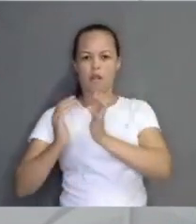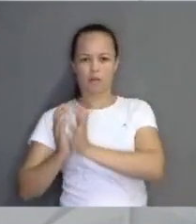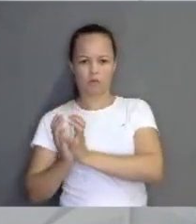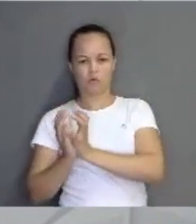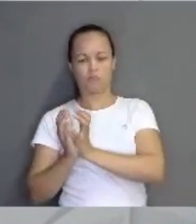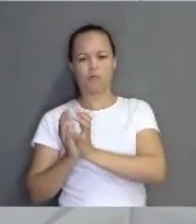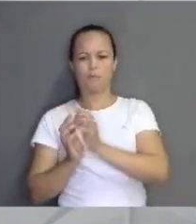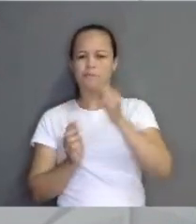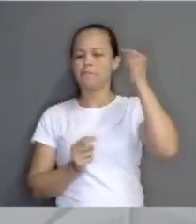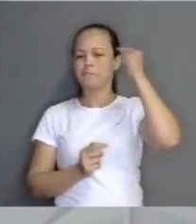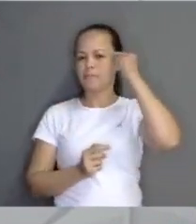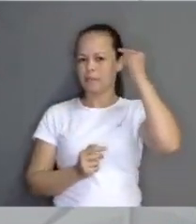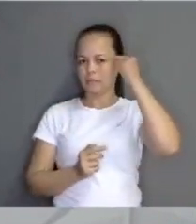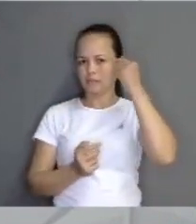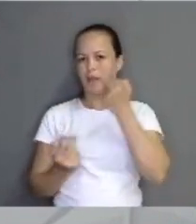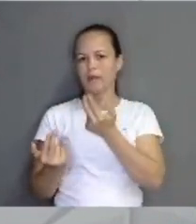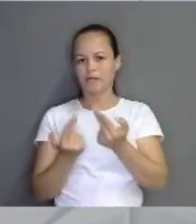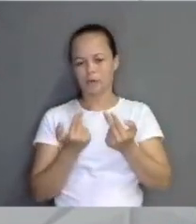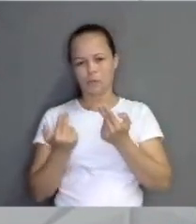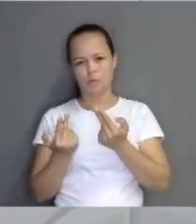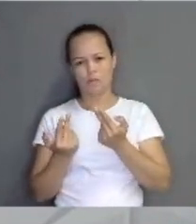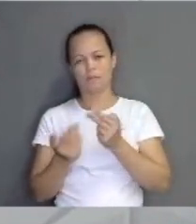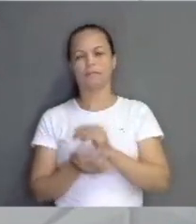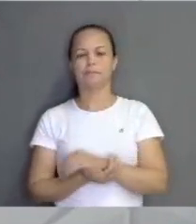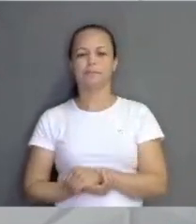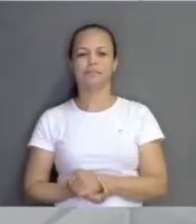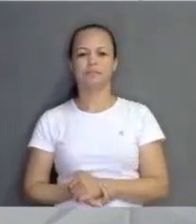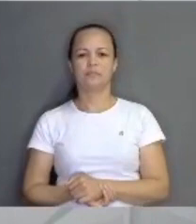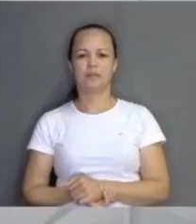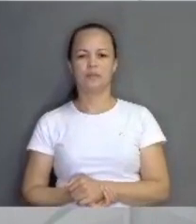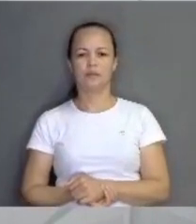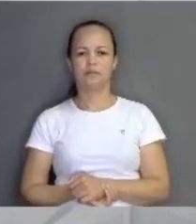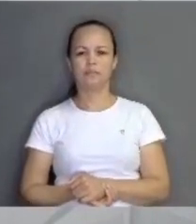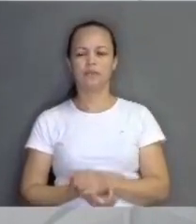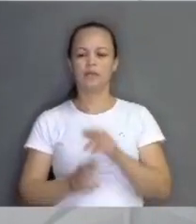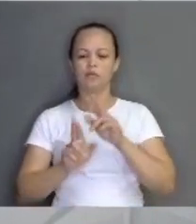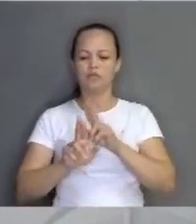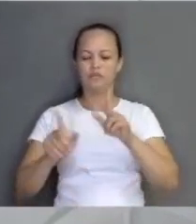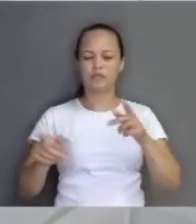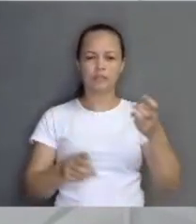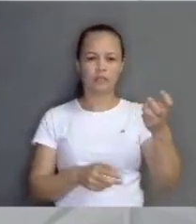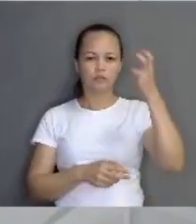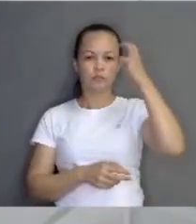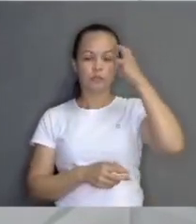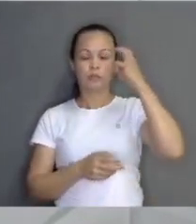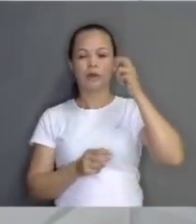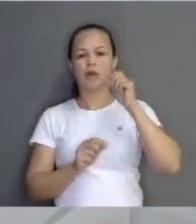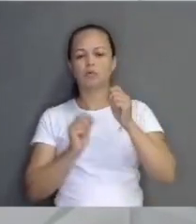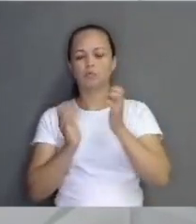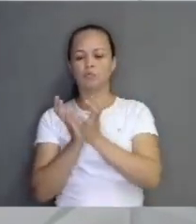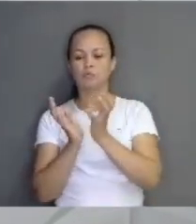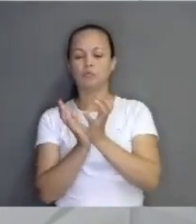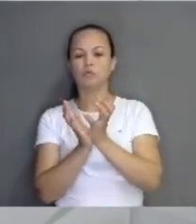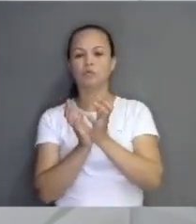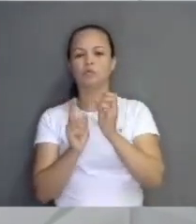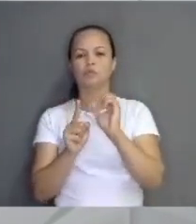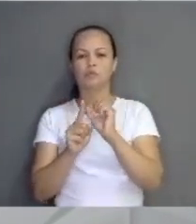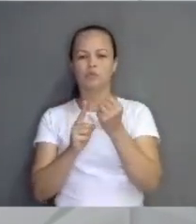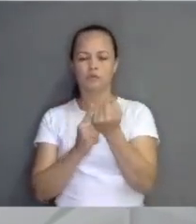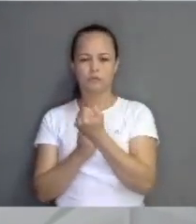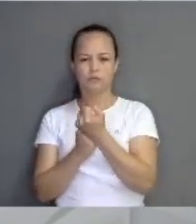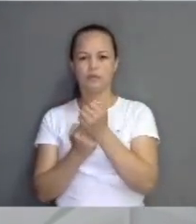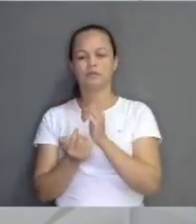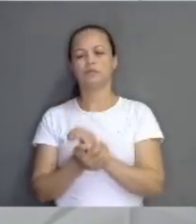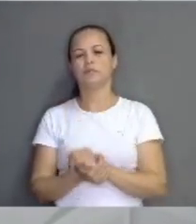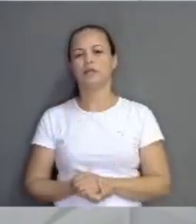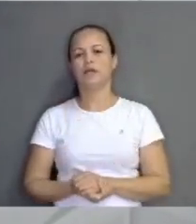da mesma forma. Tá bom? Vê só. Diversidade cultural dos grupos sociais. Então, como eu